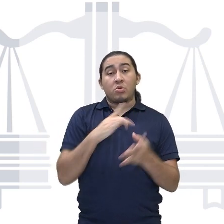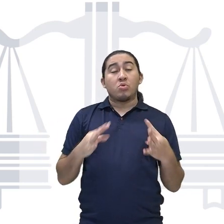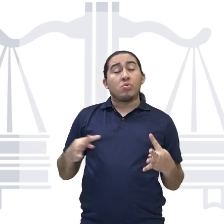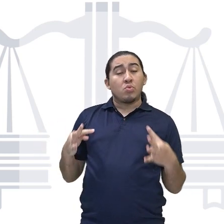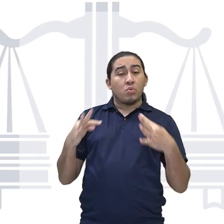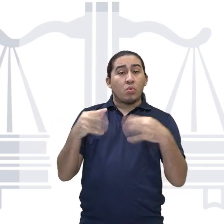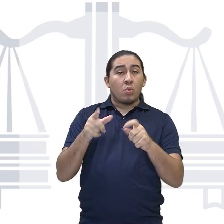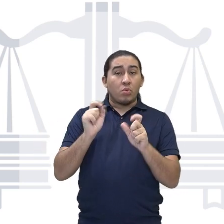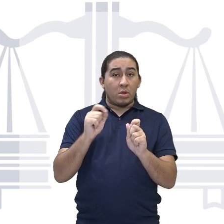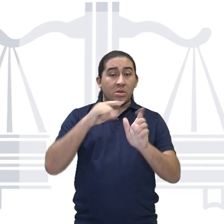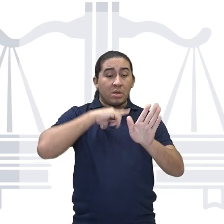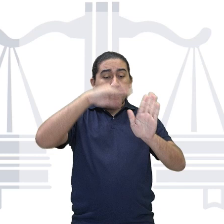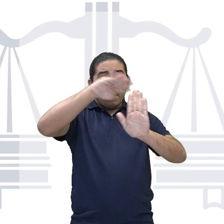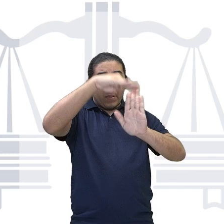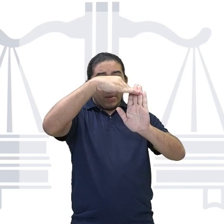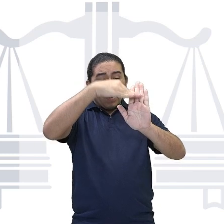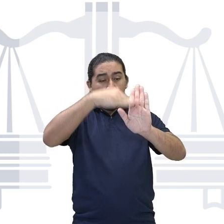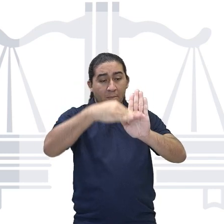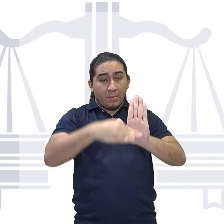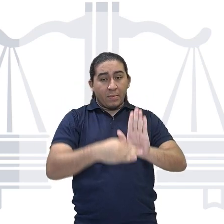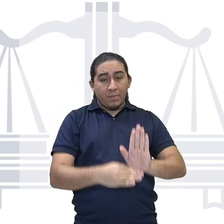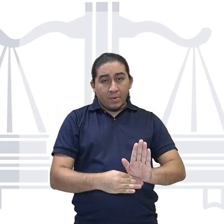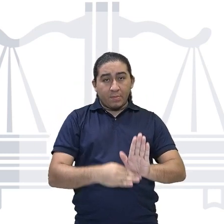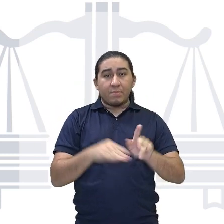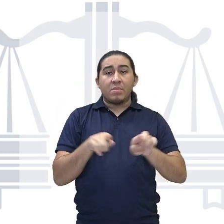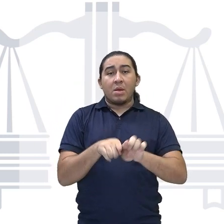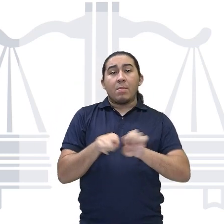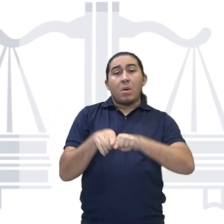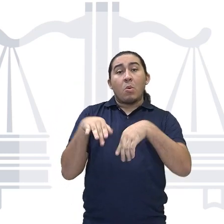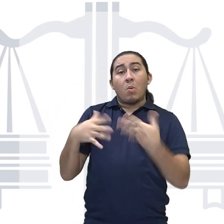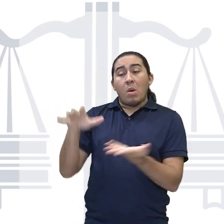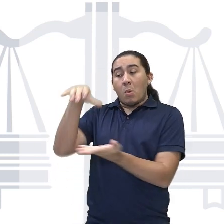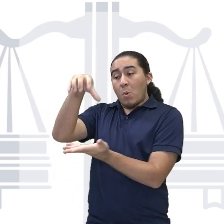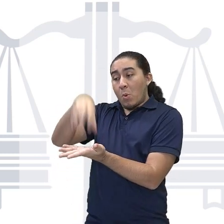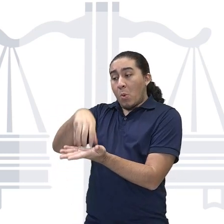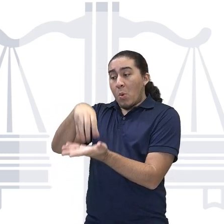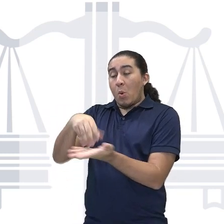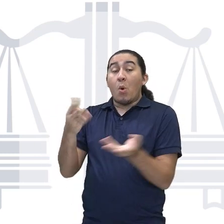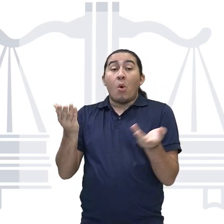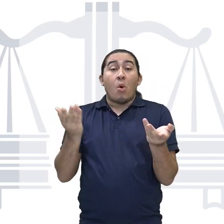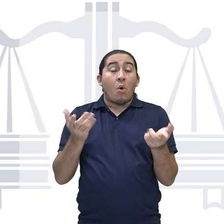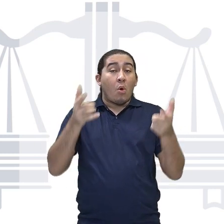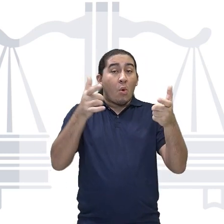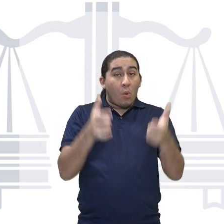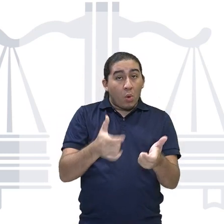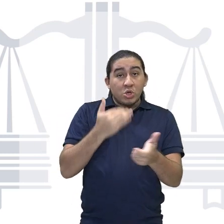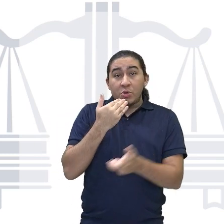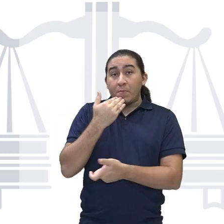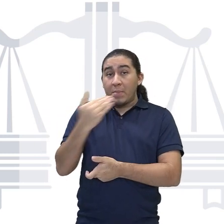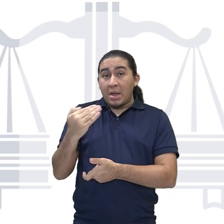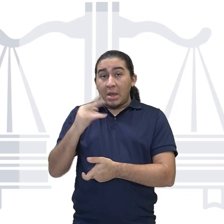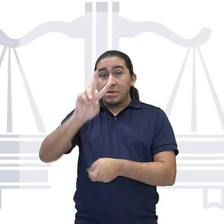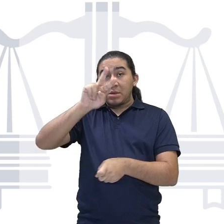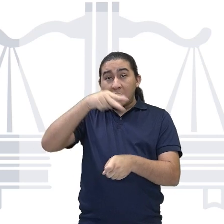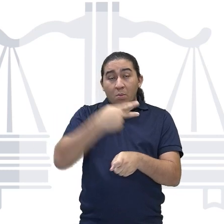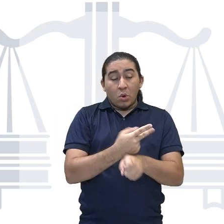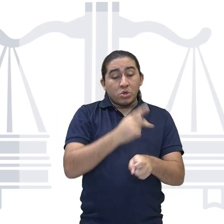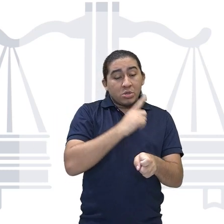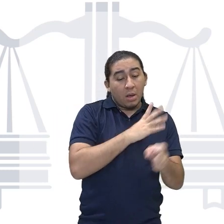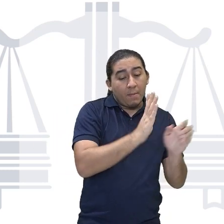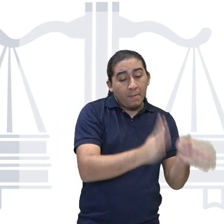fluxo dessa abertura, os quais setores, de onde começa a solicitação e por onde passa toda a